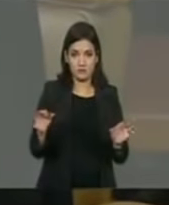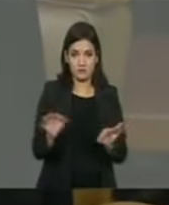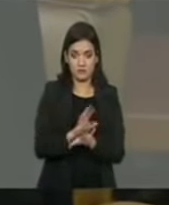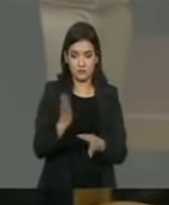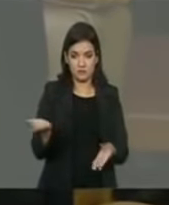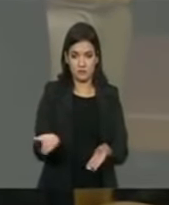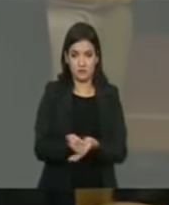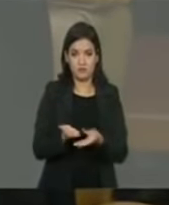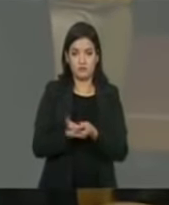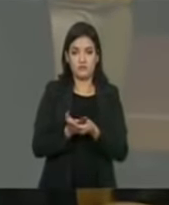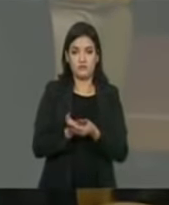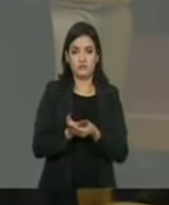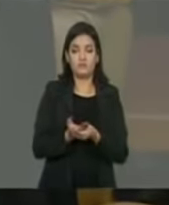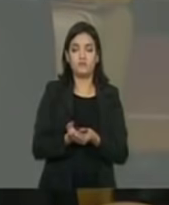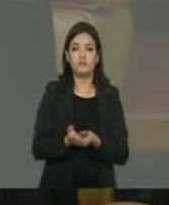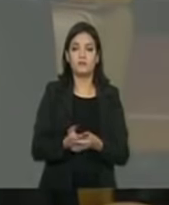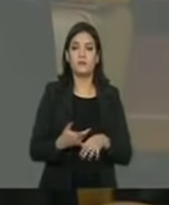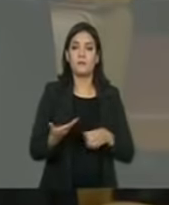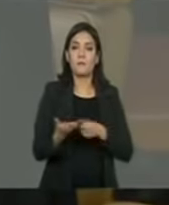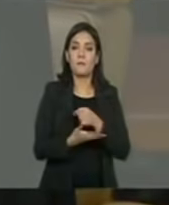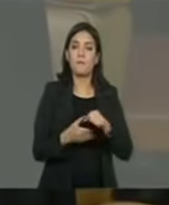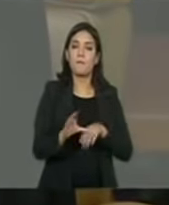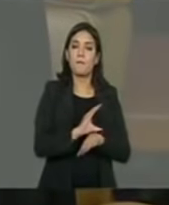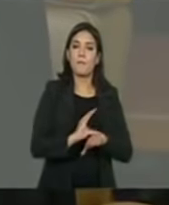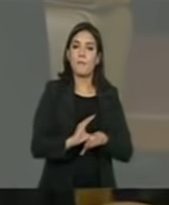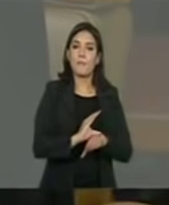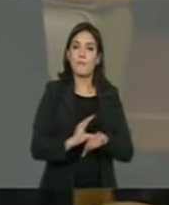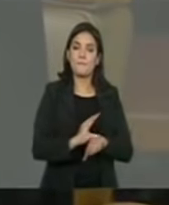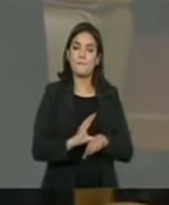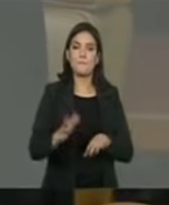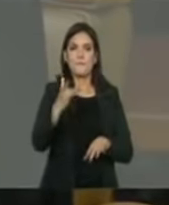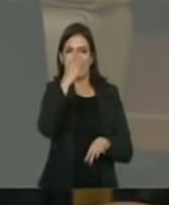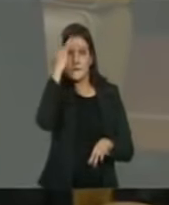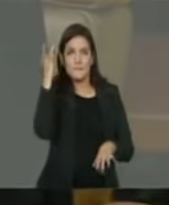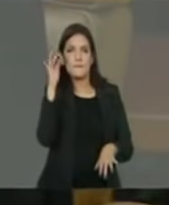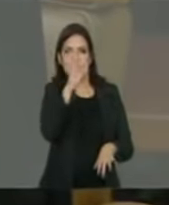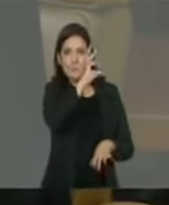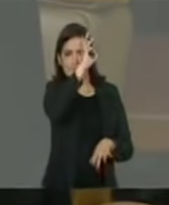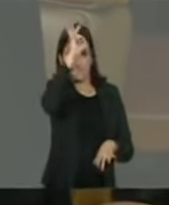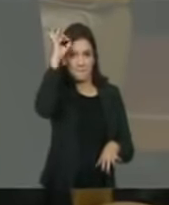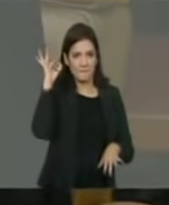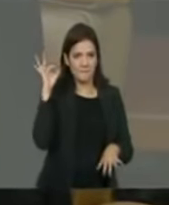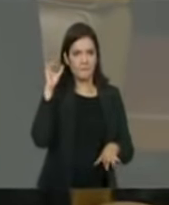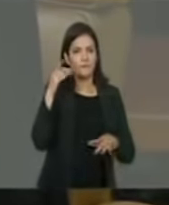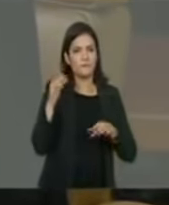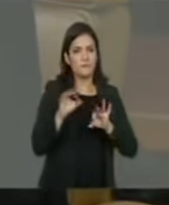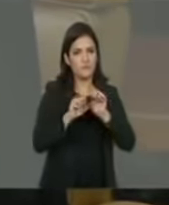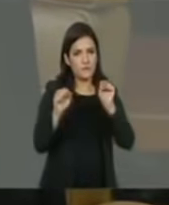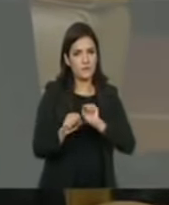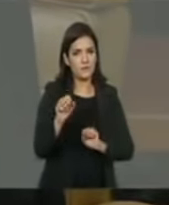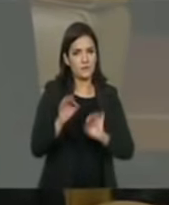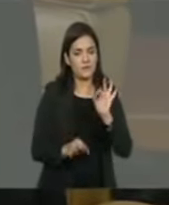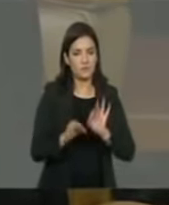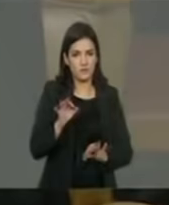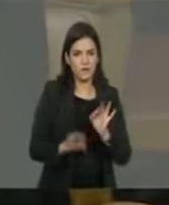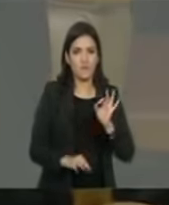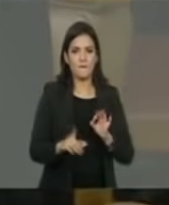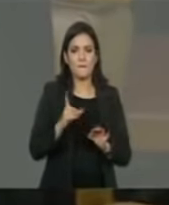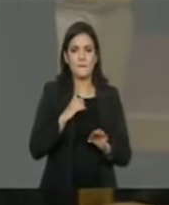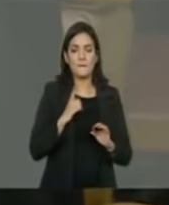julgado o princípio constitucional da presunção de inocência nosso sistema jurídico com sabe além de outros relevantes